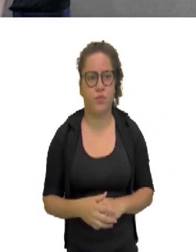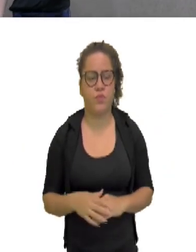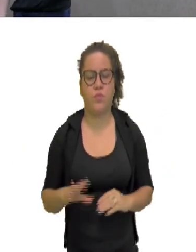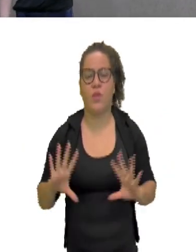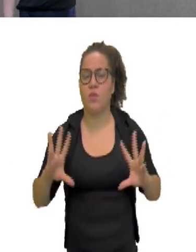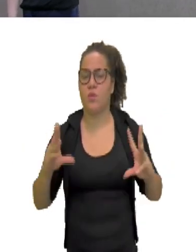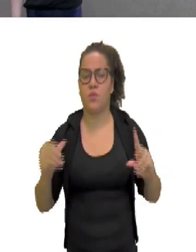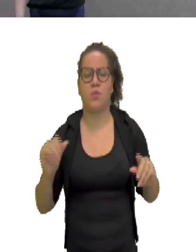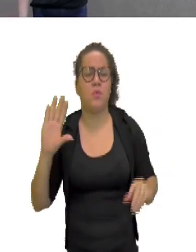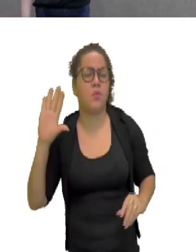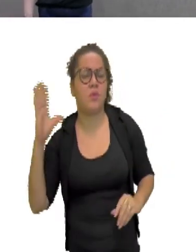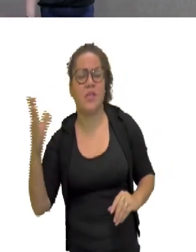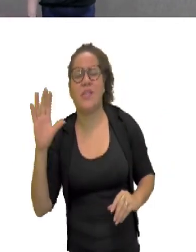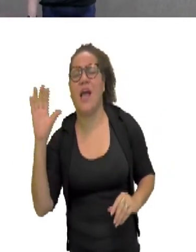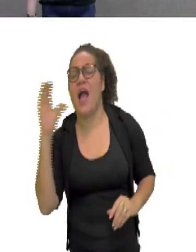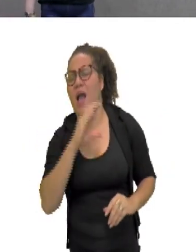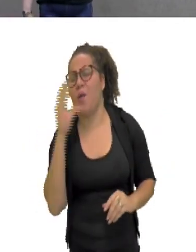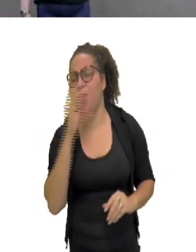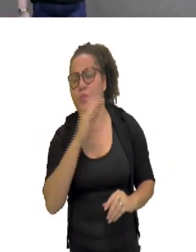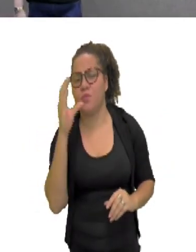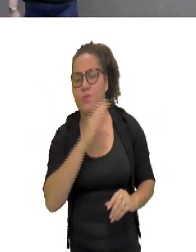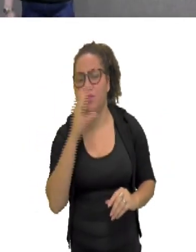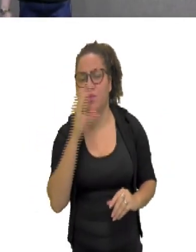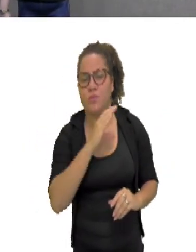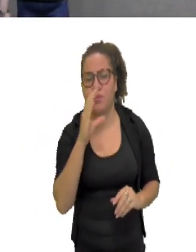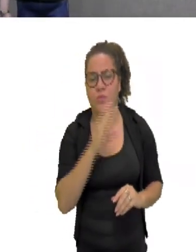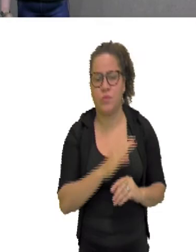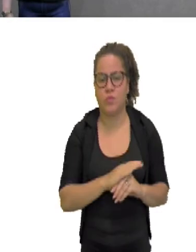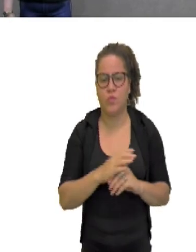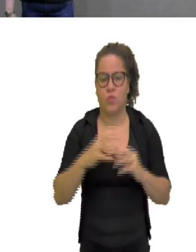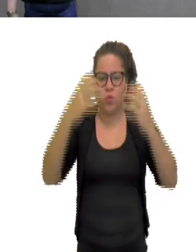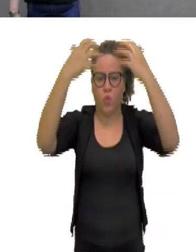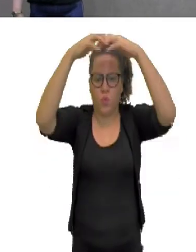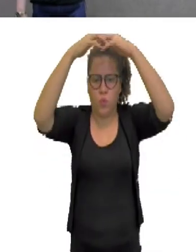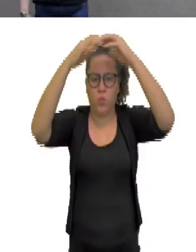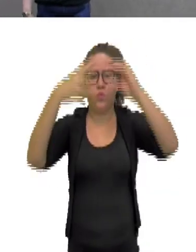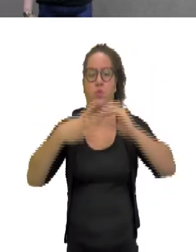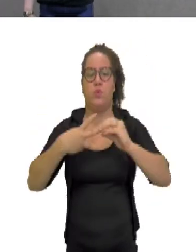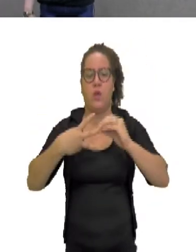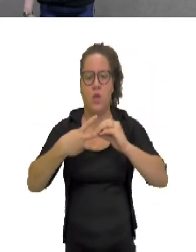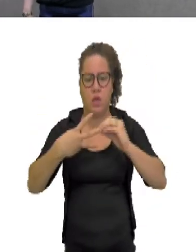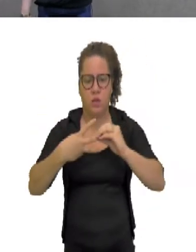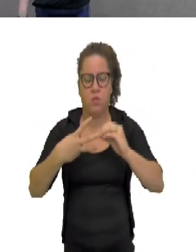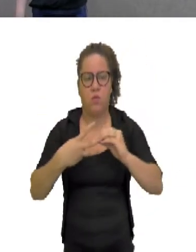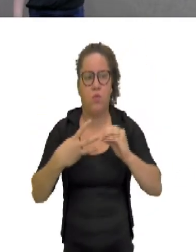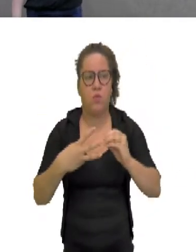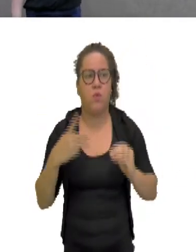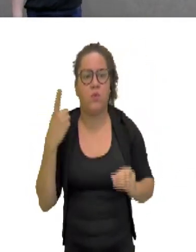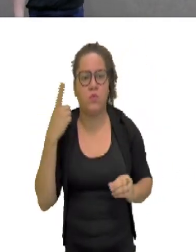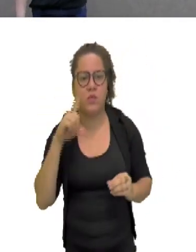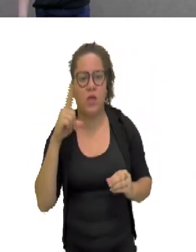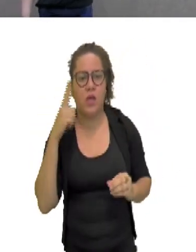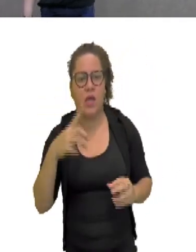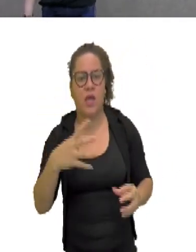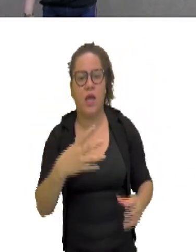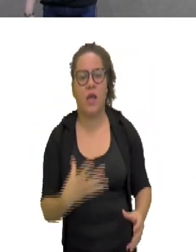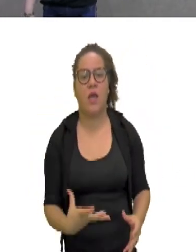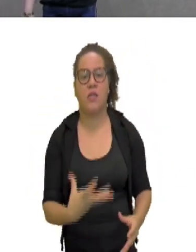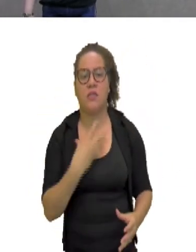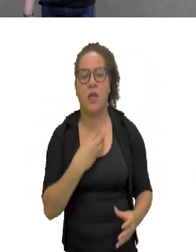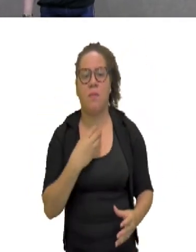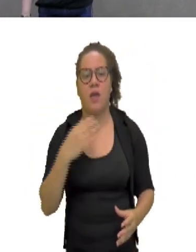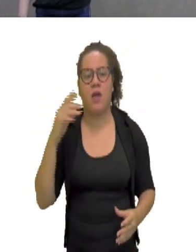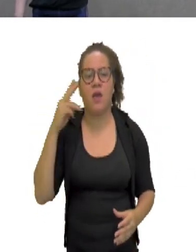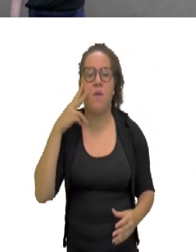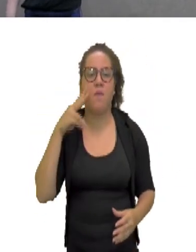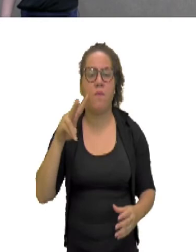Tudo acontece de forma muito rápida. Através dos neurônios, o sistema nervoso recebe estímulos, decodifica